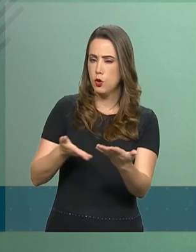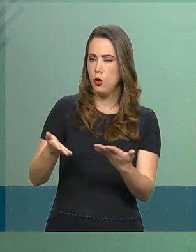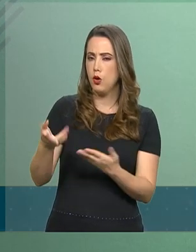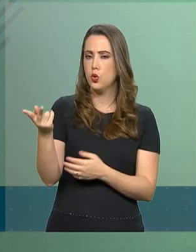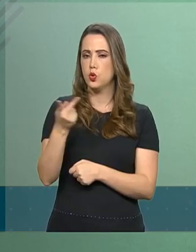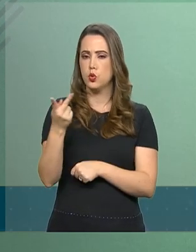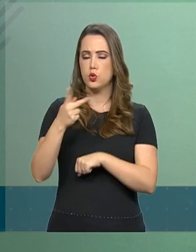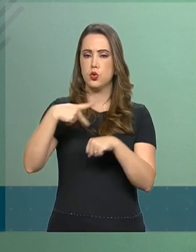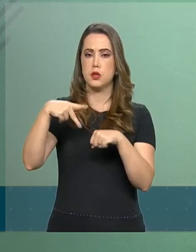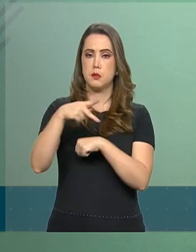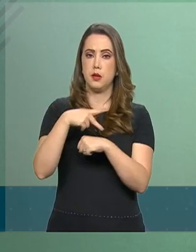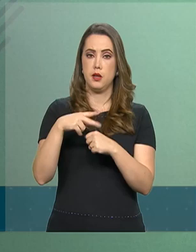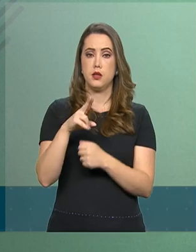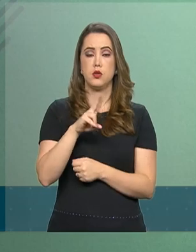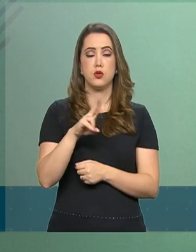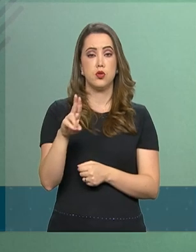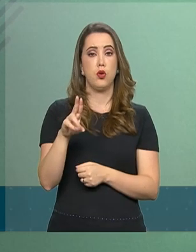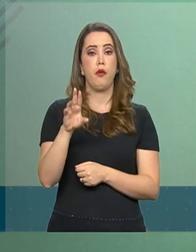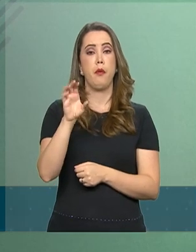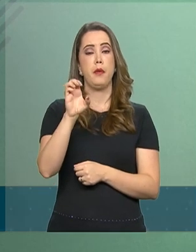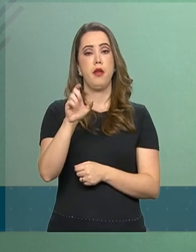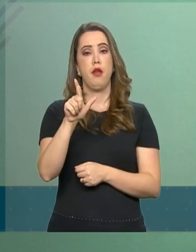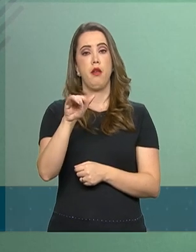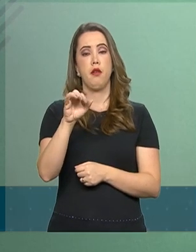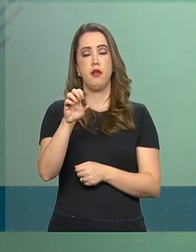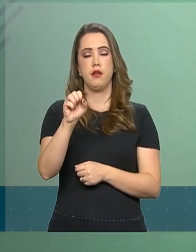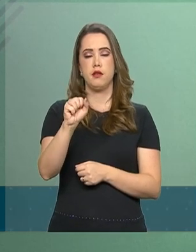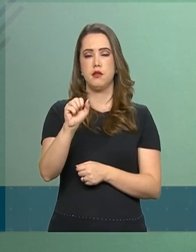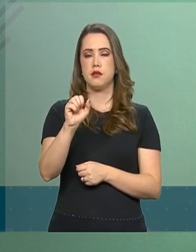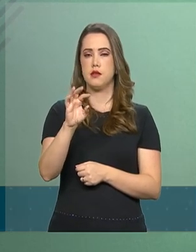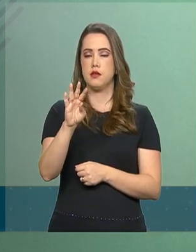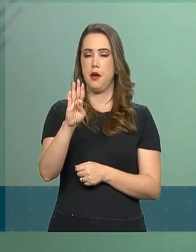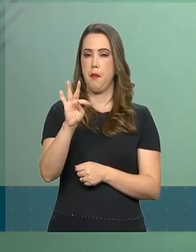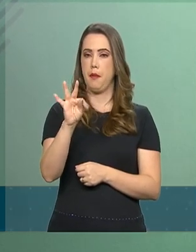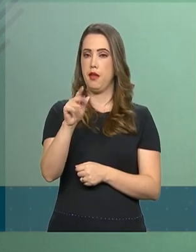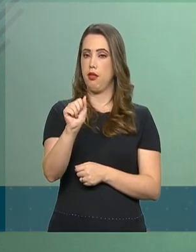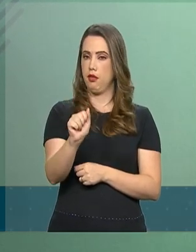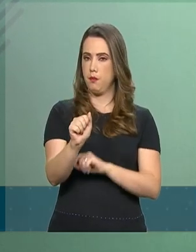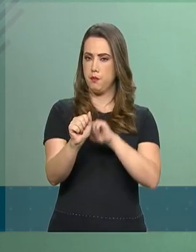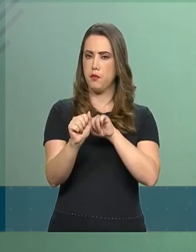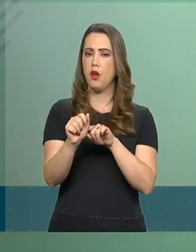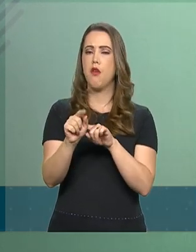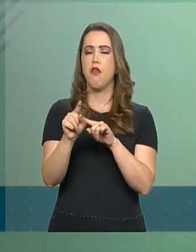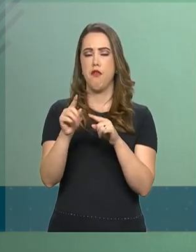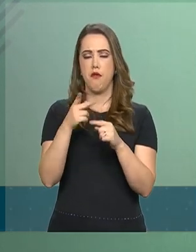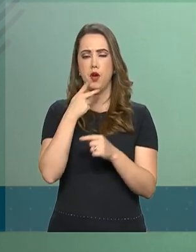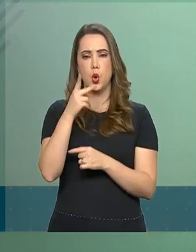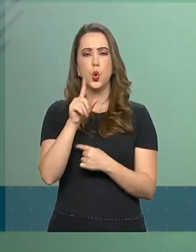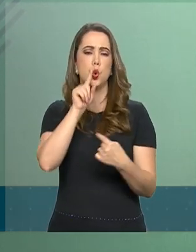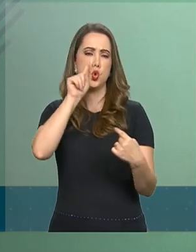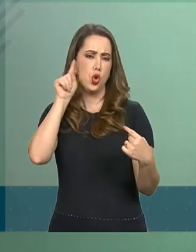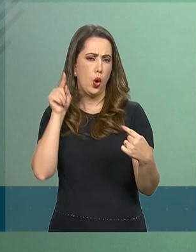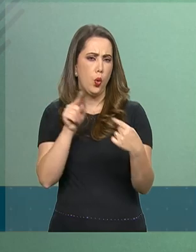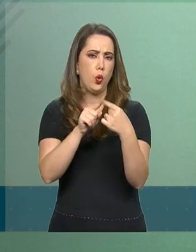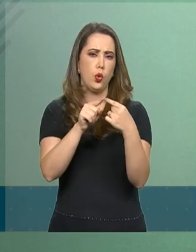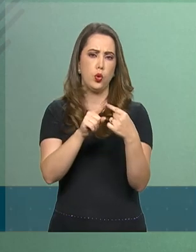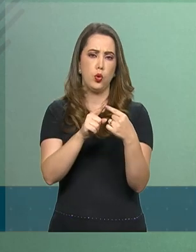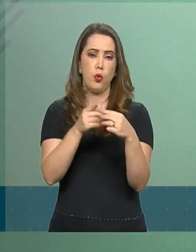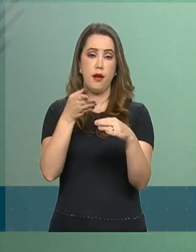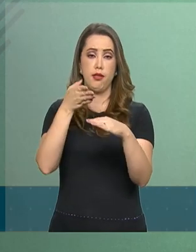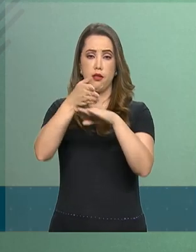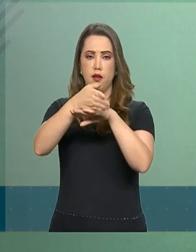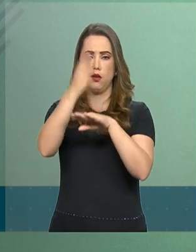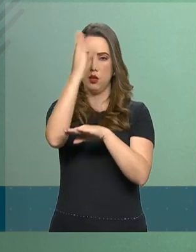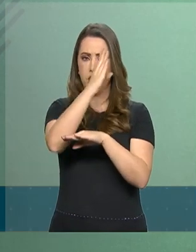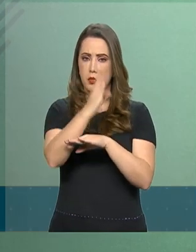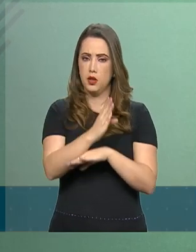habita beloni reafirmou apoio ao ingresso do brasil na organização para